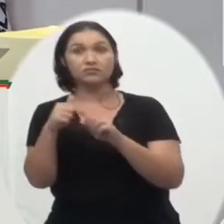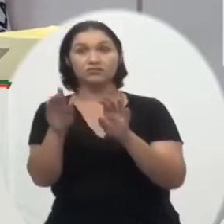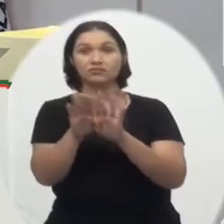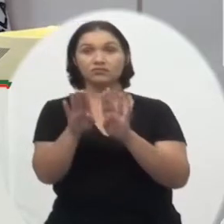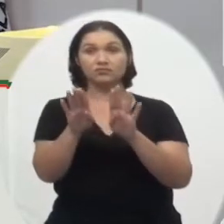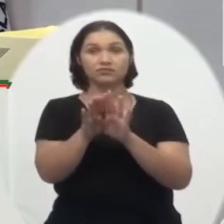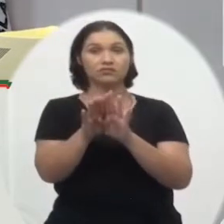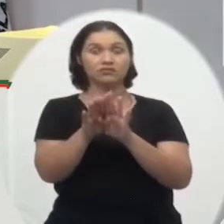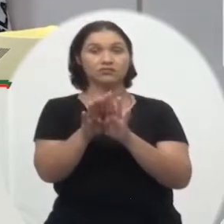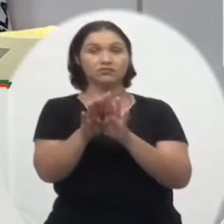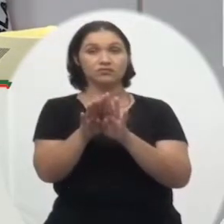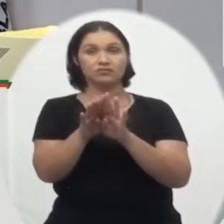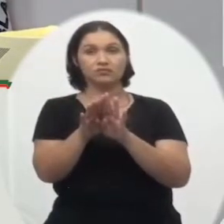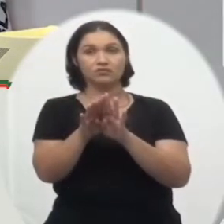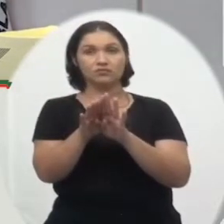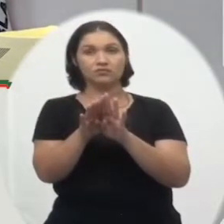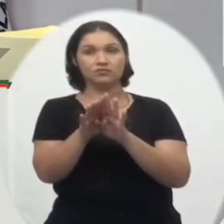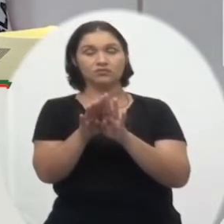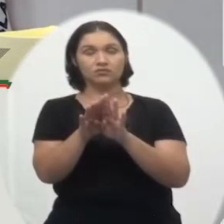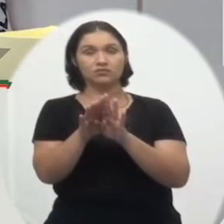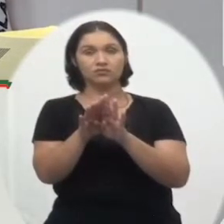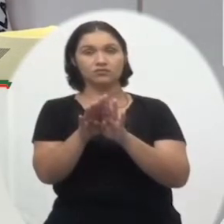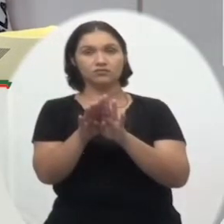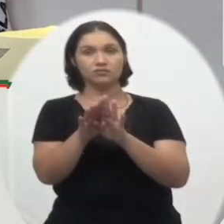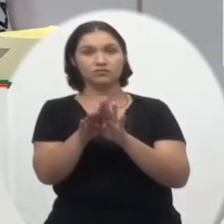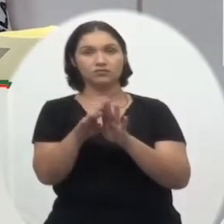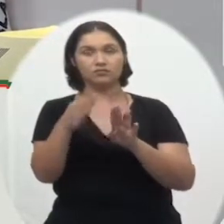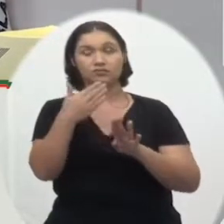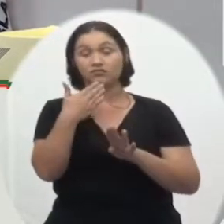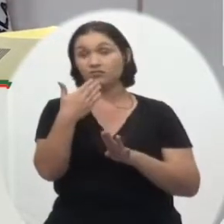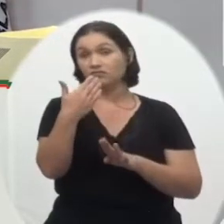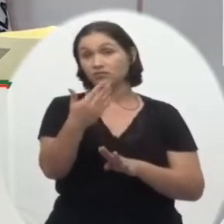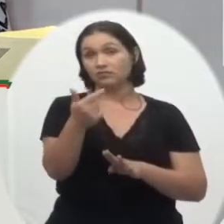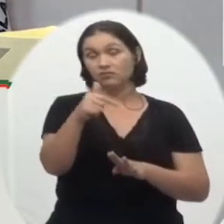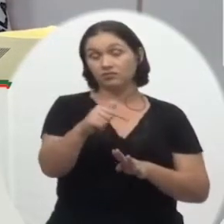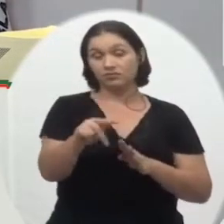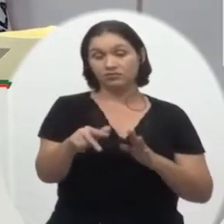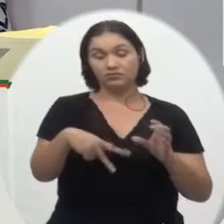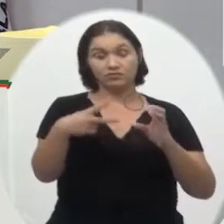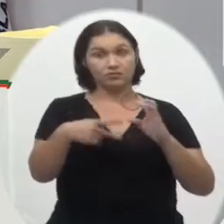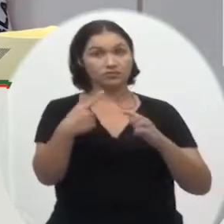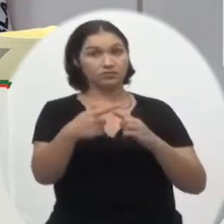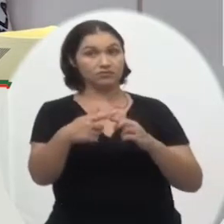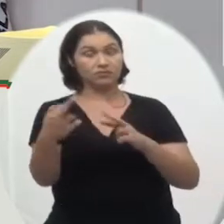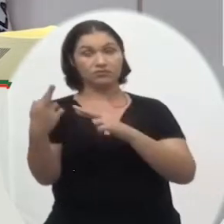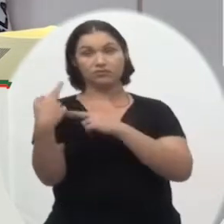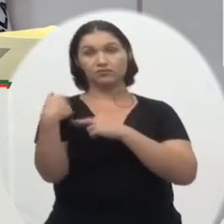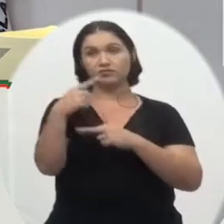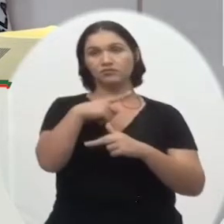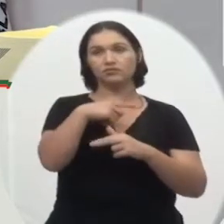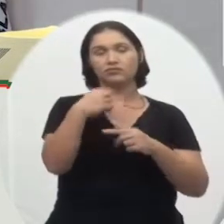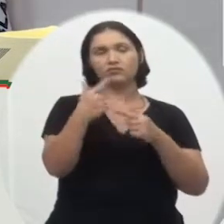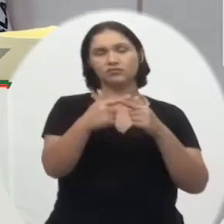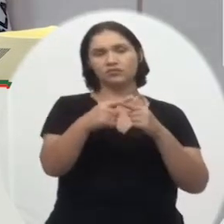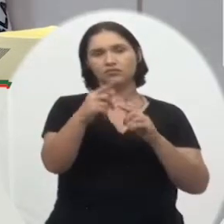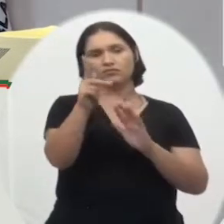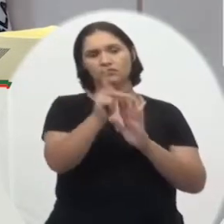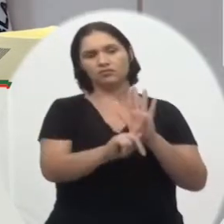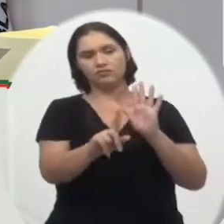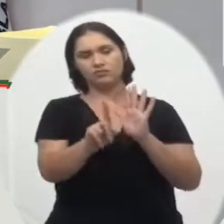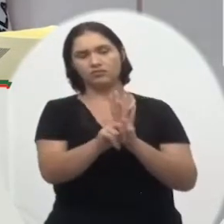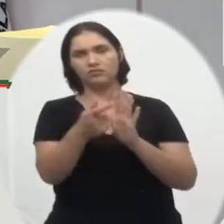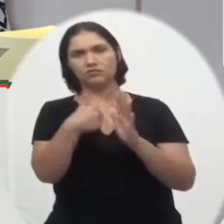por uma razão simples, por responsabilidade. Porque eu tenho responsabilidade. Se eu colocasse projeto, que talvez